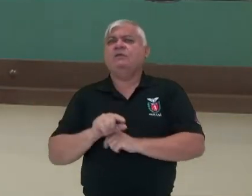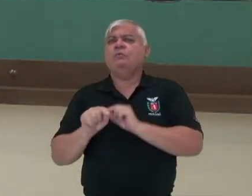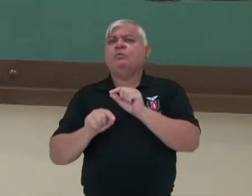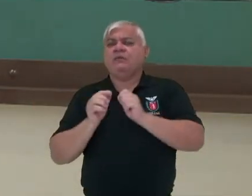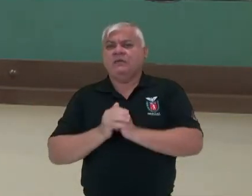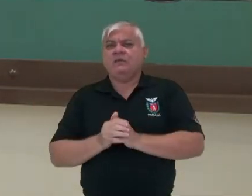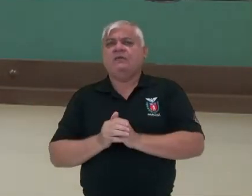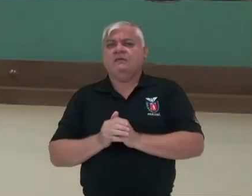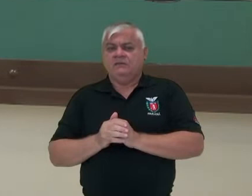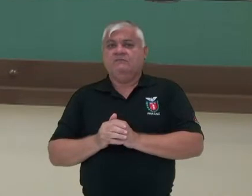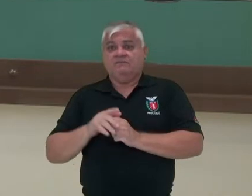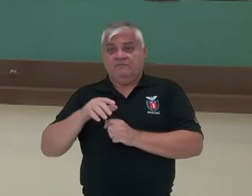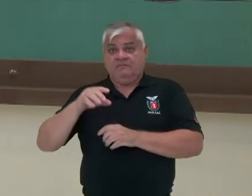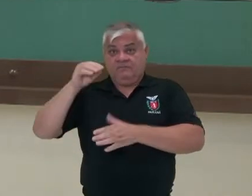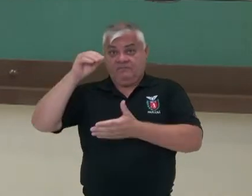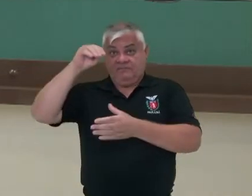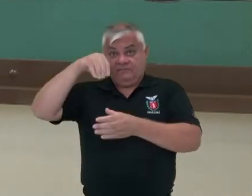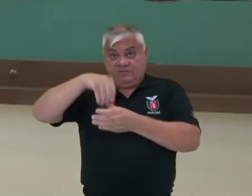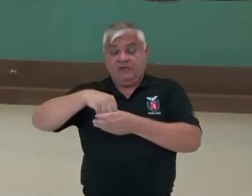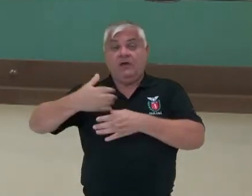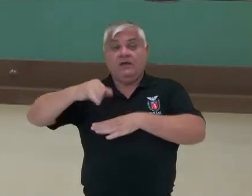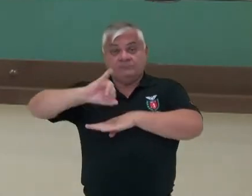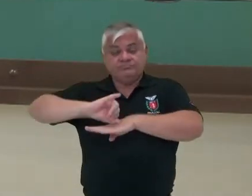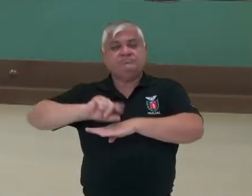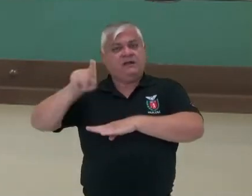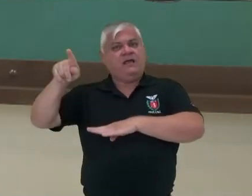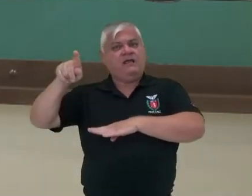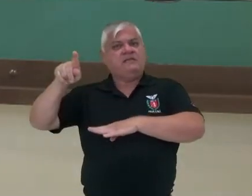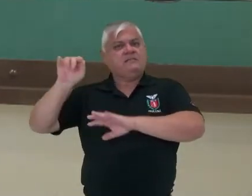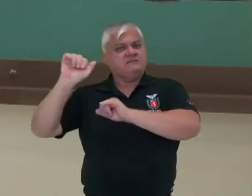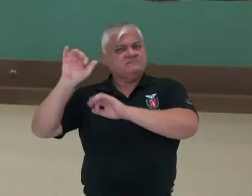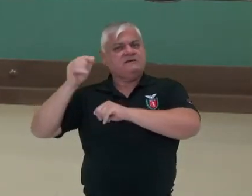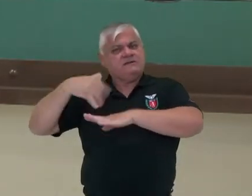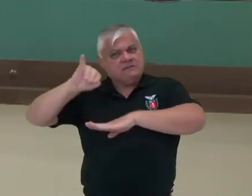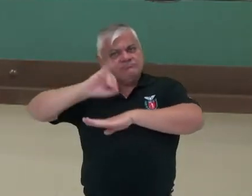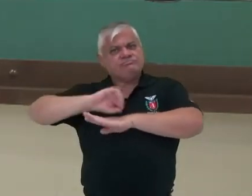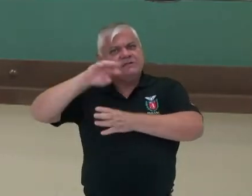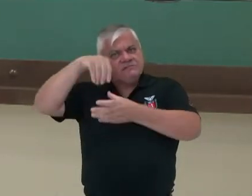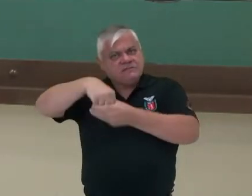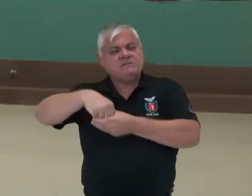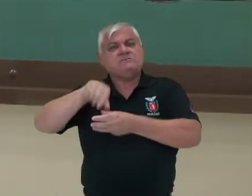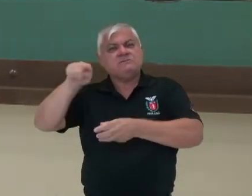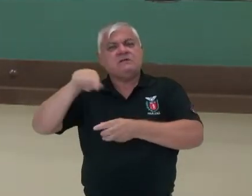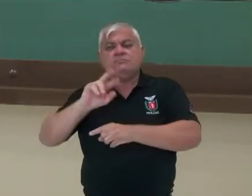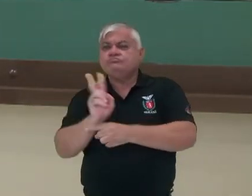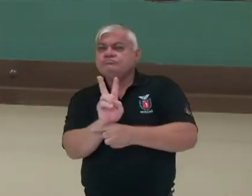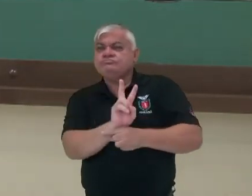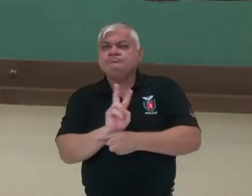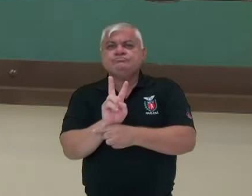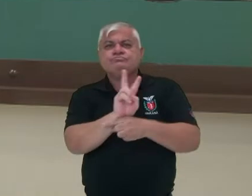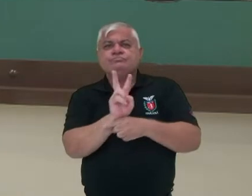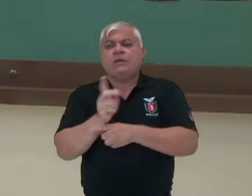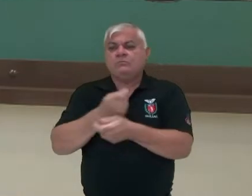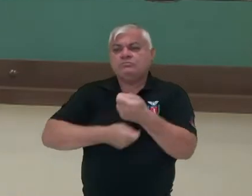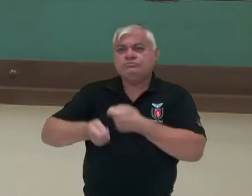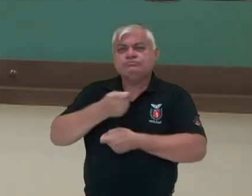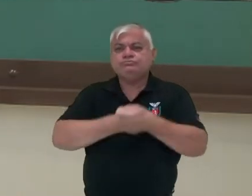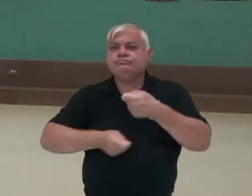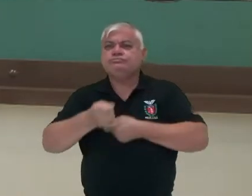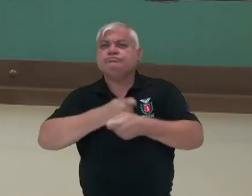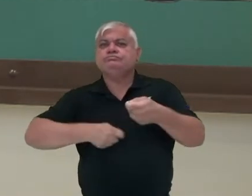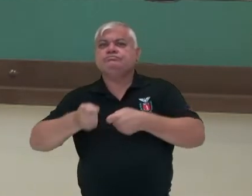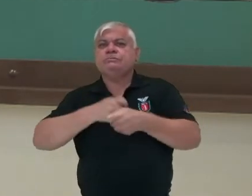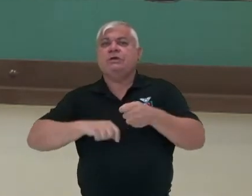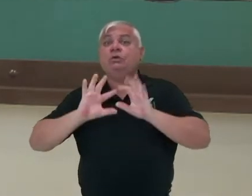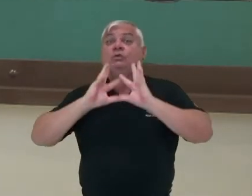que ficava na Espanha. Órgão criado pela monarquia espanhola em 1524 para administrar as colônias